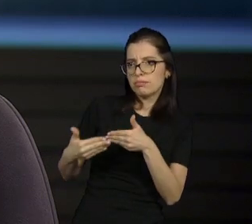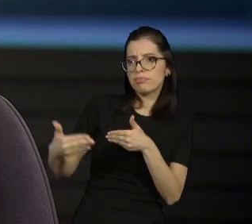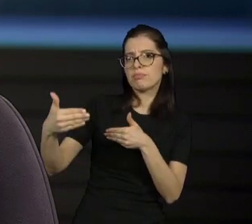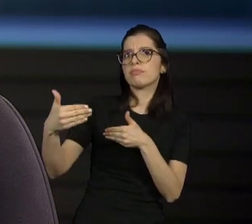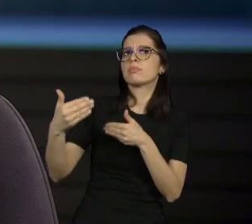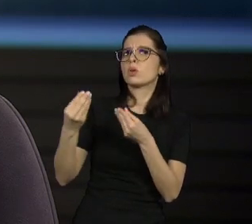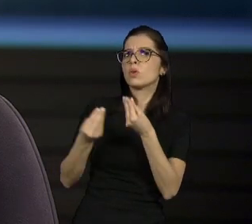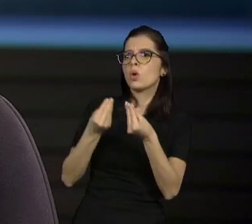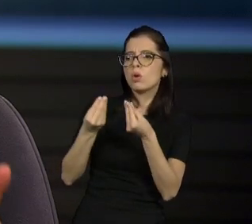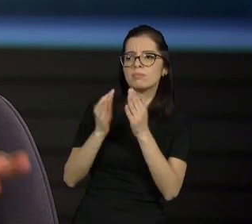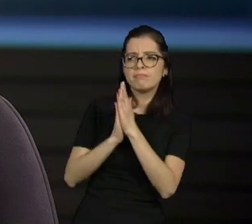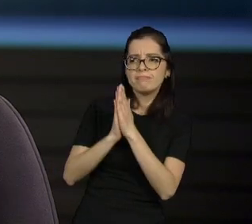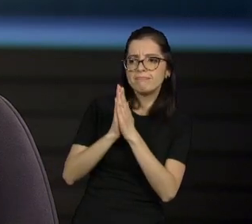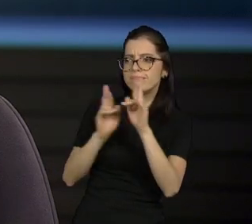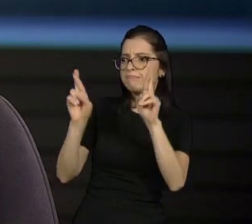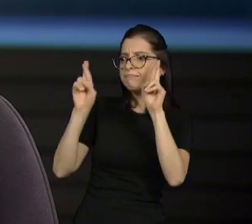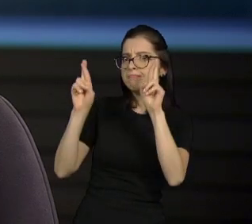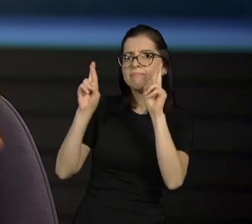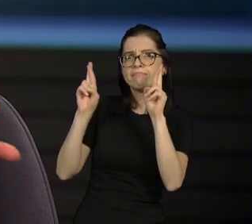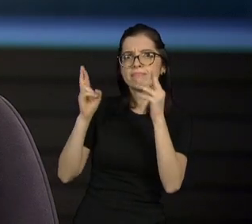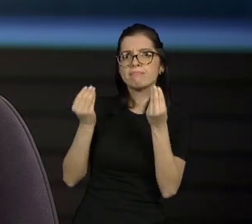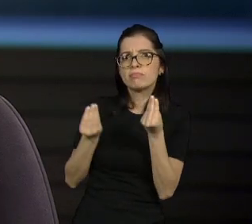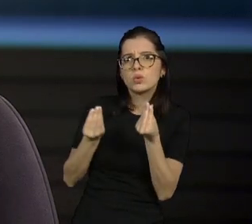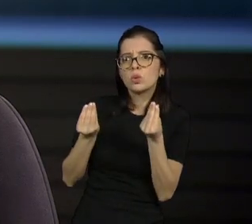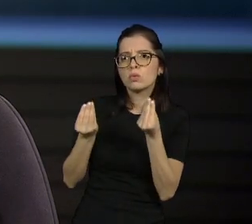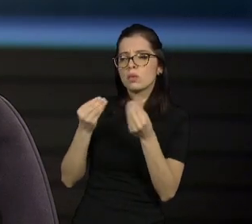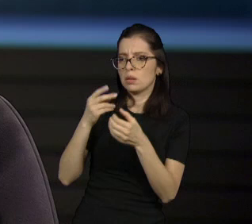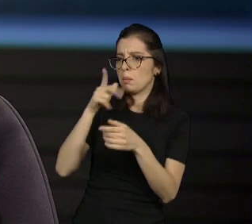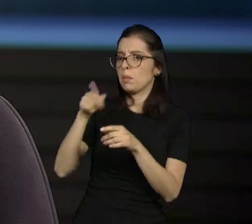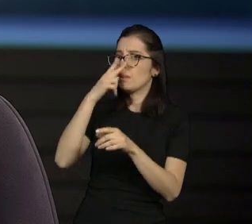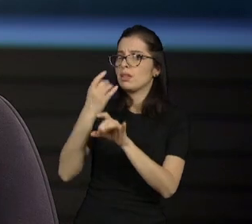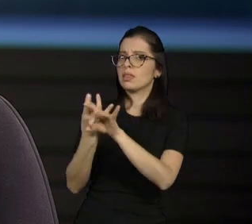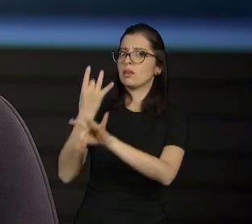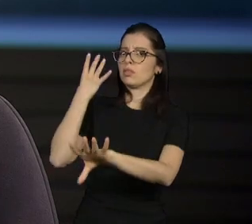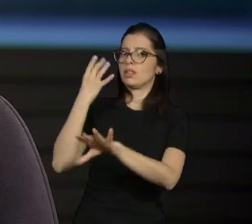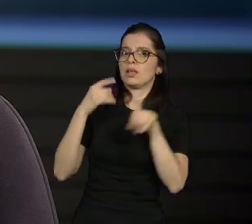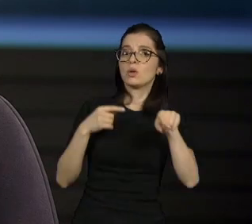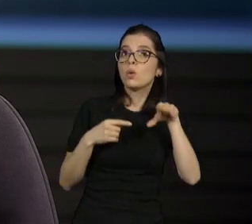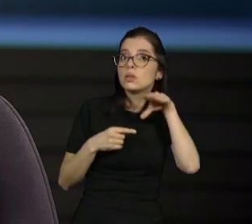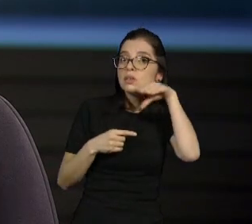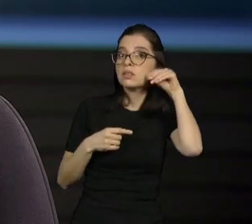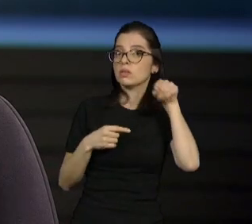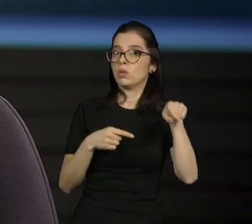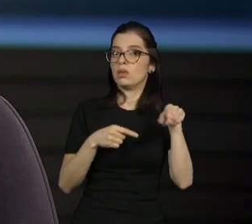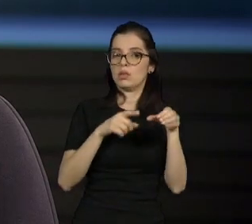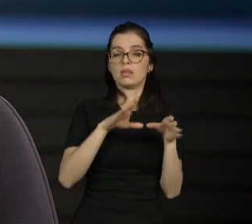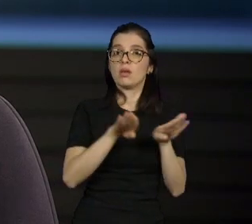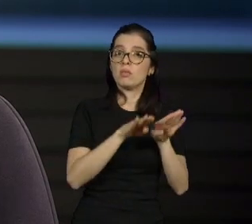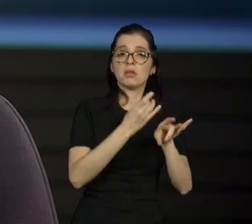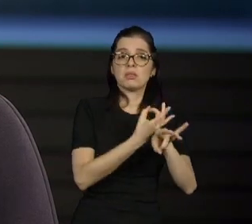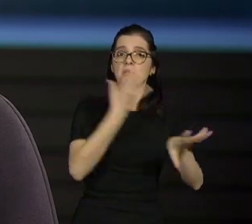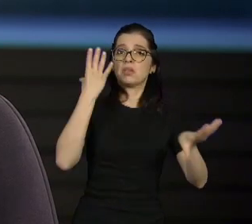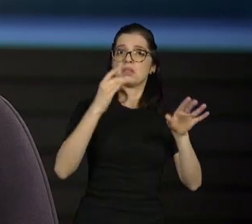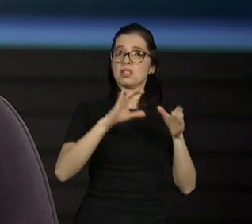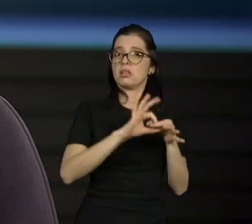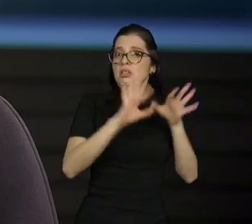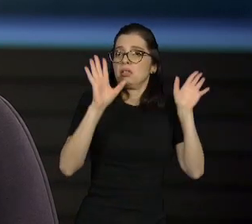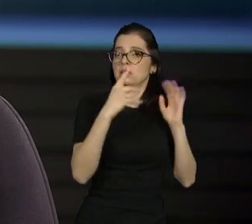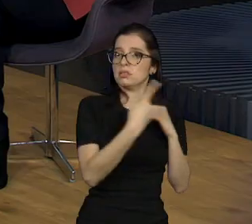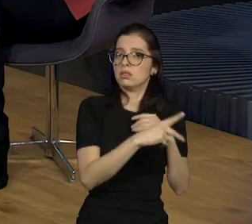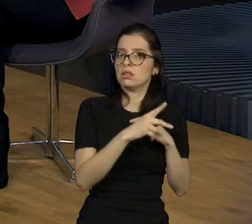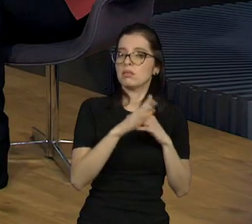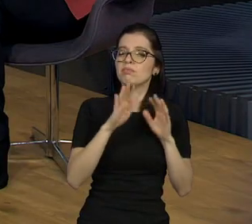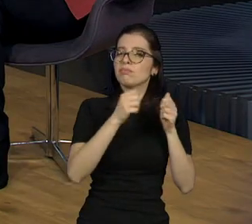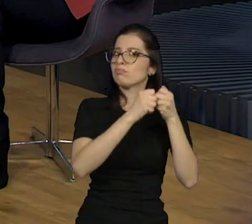pretensões nacionais, mas depois que ele rompeu com o Ciro, e o Ciro seguiu um outro caminho, o PSDB foi entrando num declínio